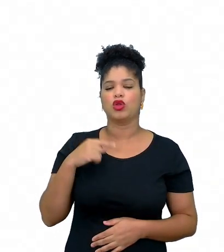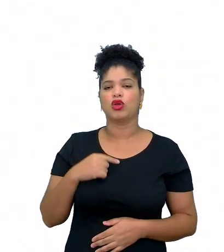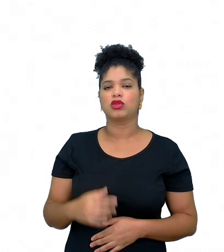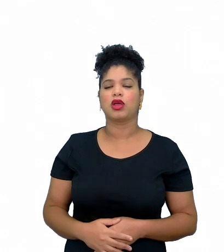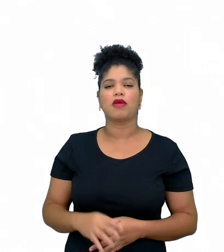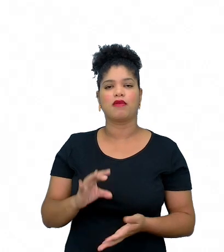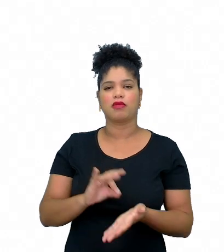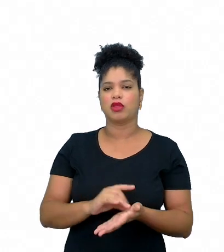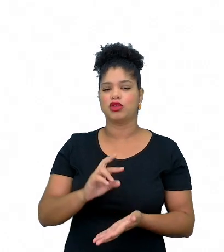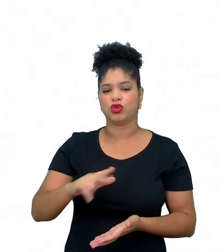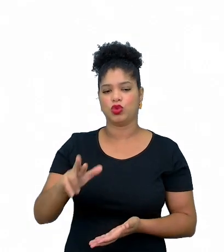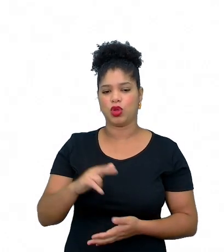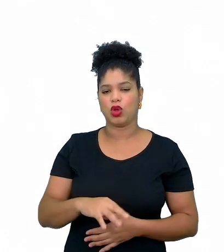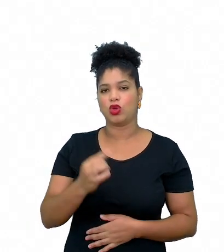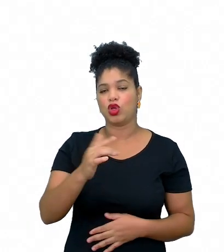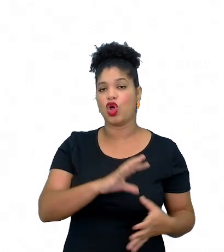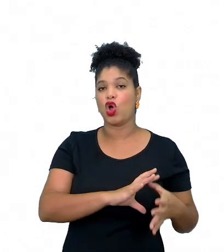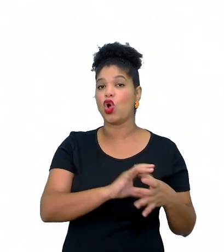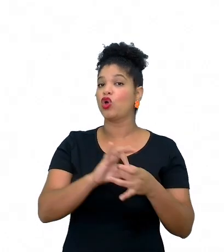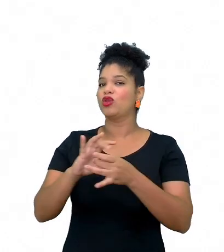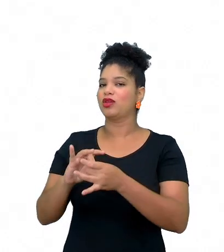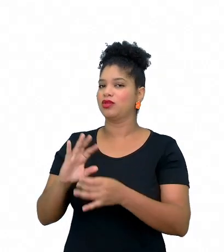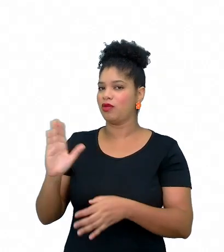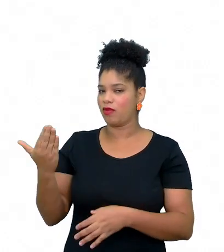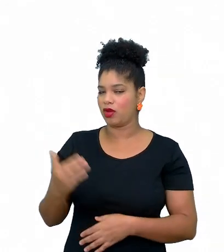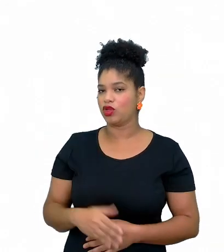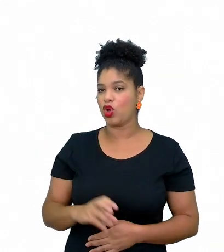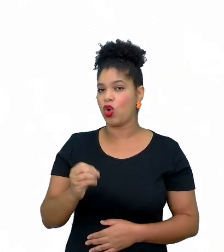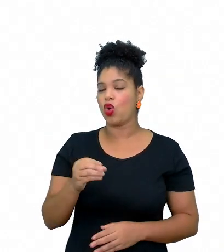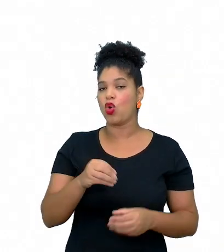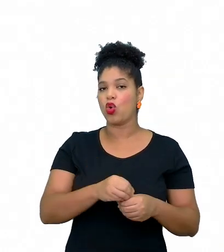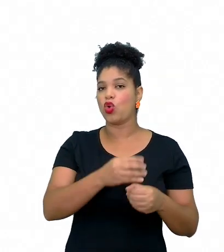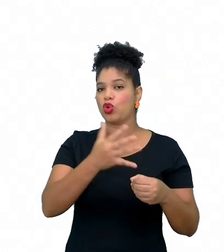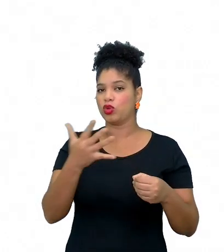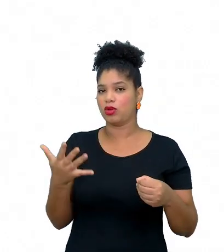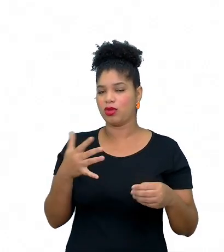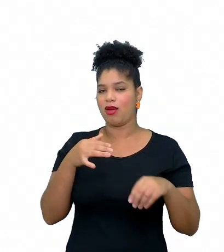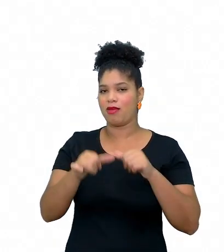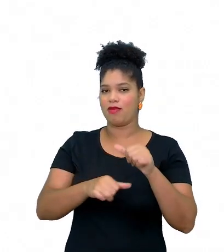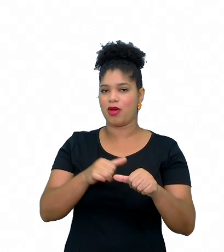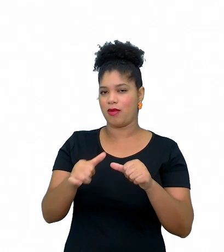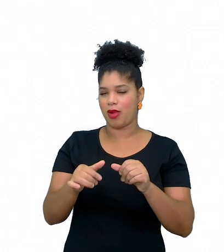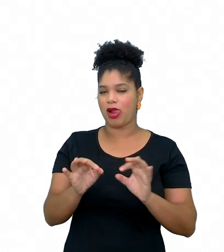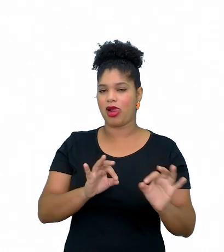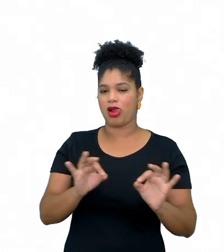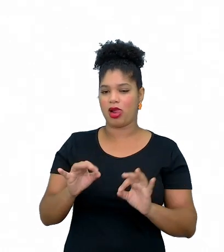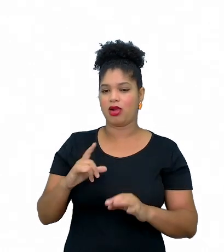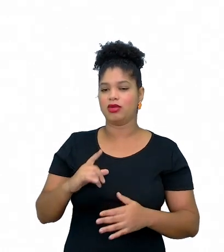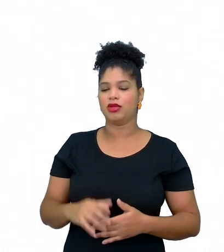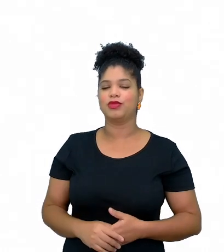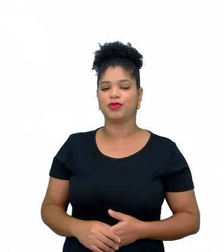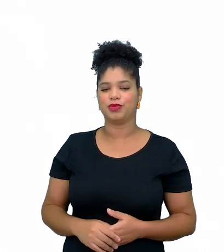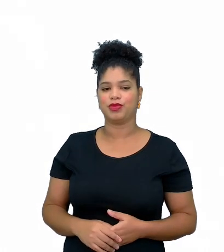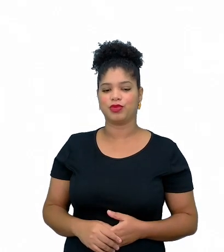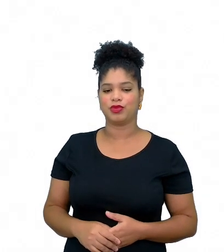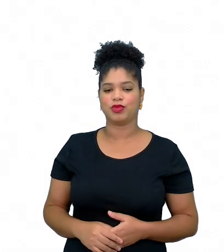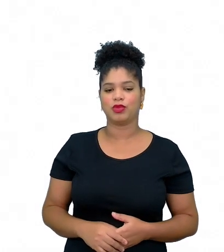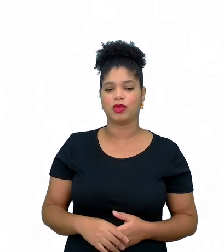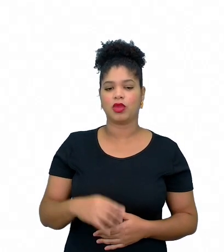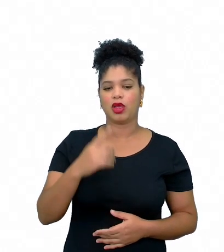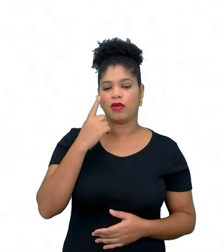6, contexto falso. 7, conteúdo manipulado. E aí, só voltando um